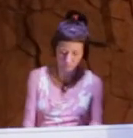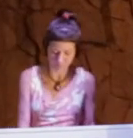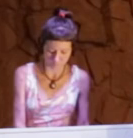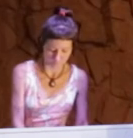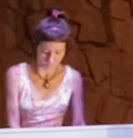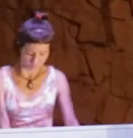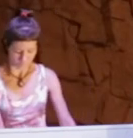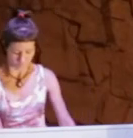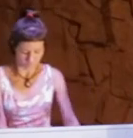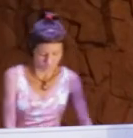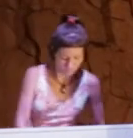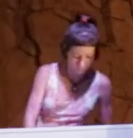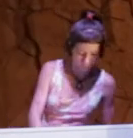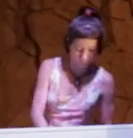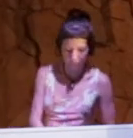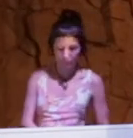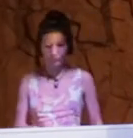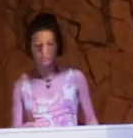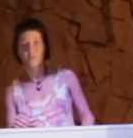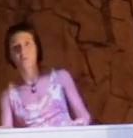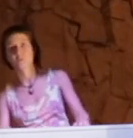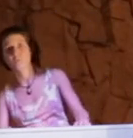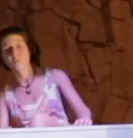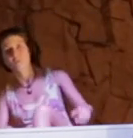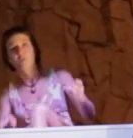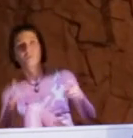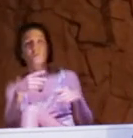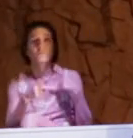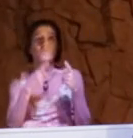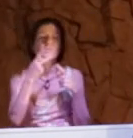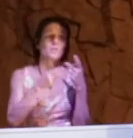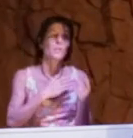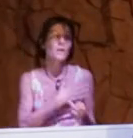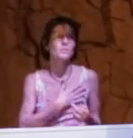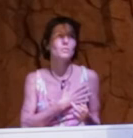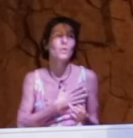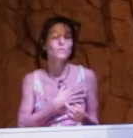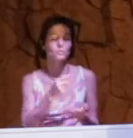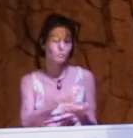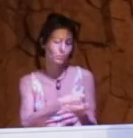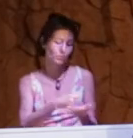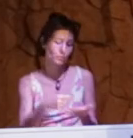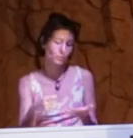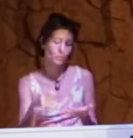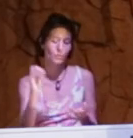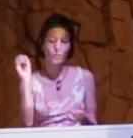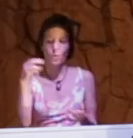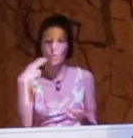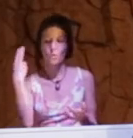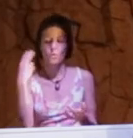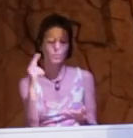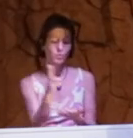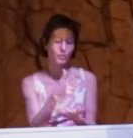falar escritor e falar o ilustrador, porque de alguma forma eu vou falar de autorias. Então, nesse recorte da literatura negro